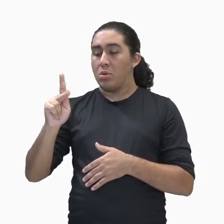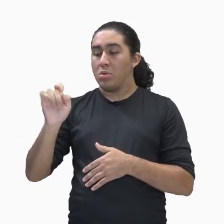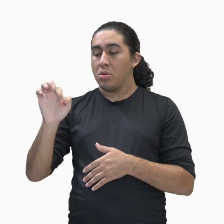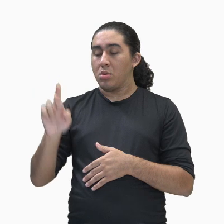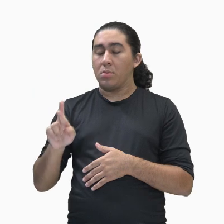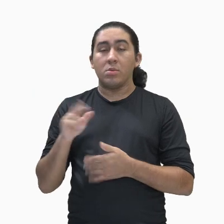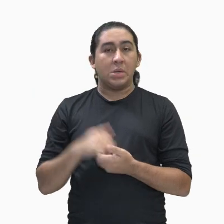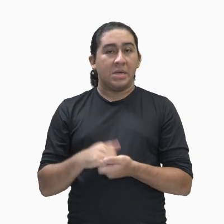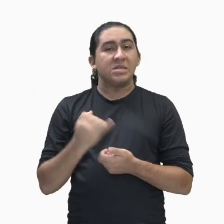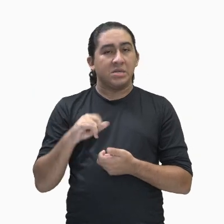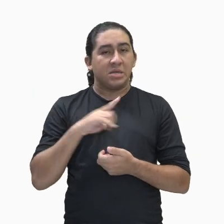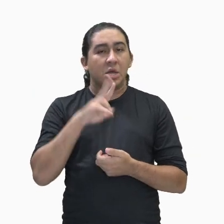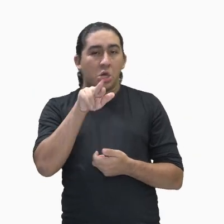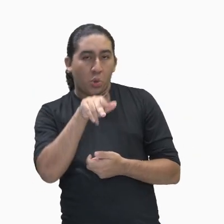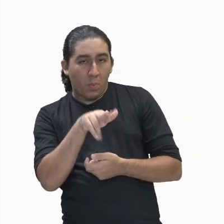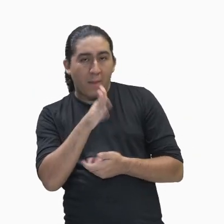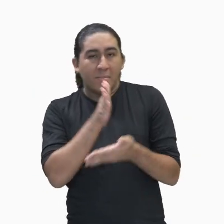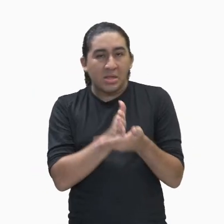Continuando um pouquinho mais.